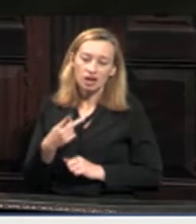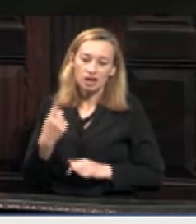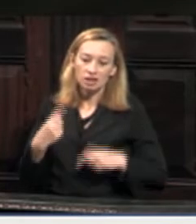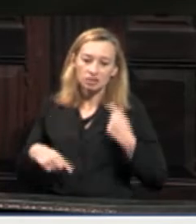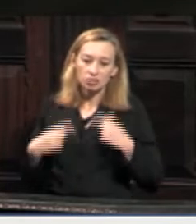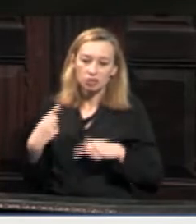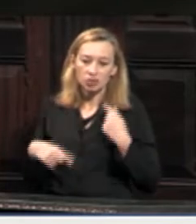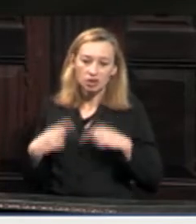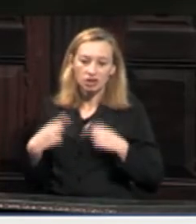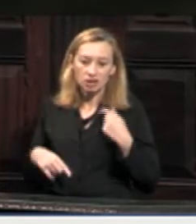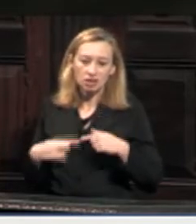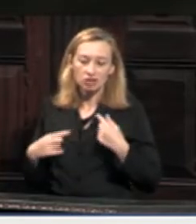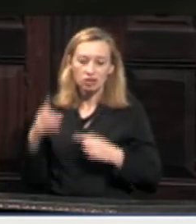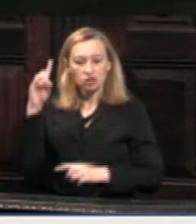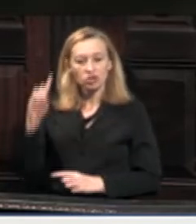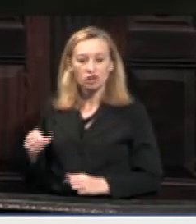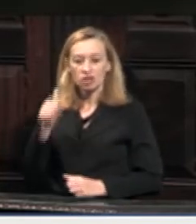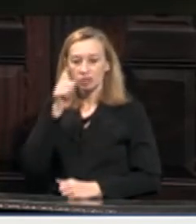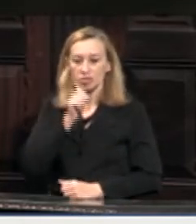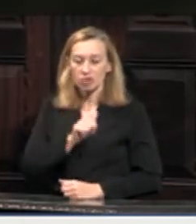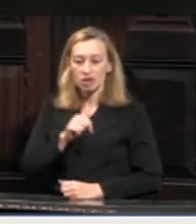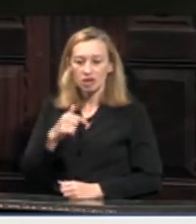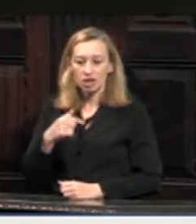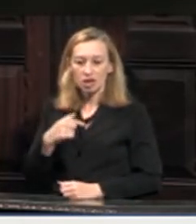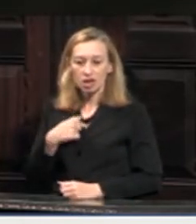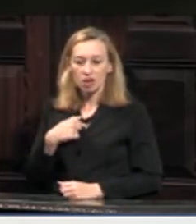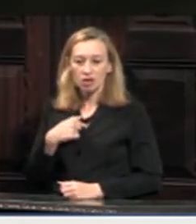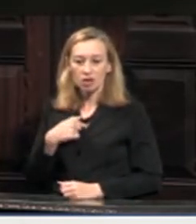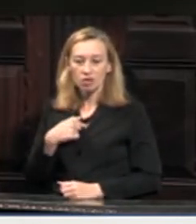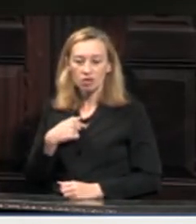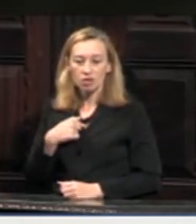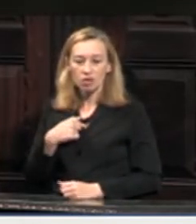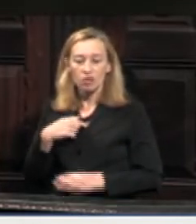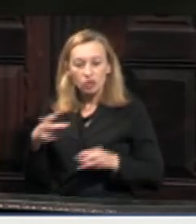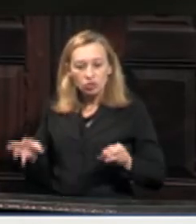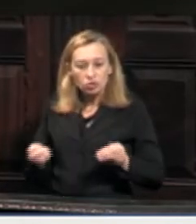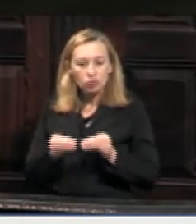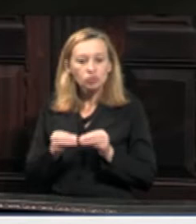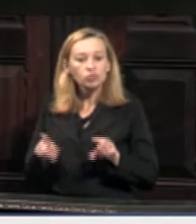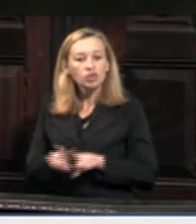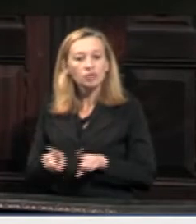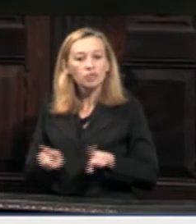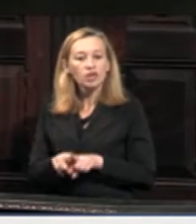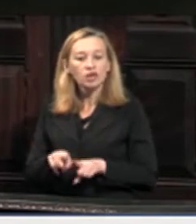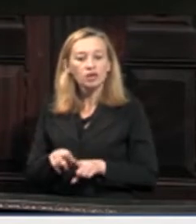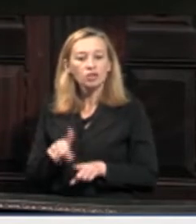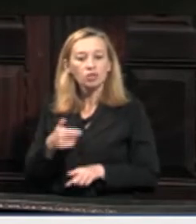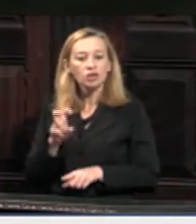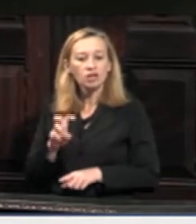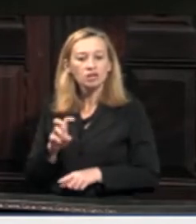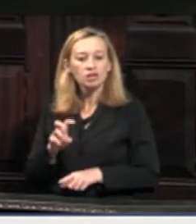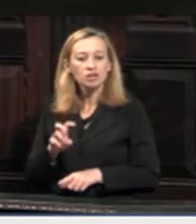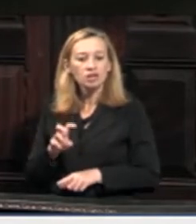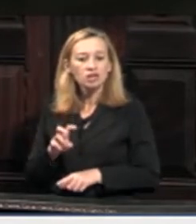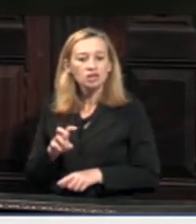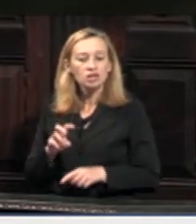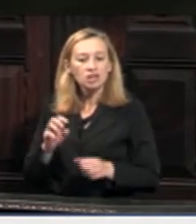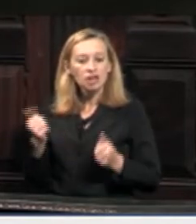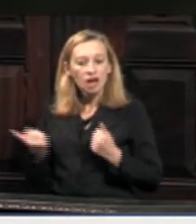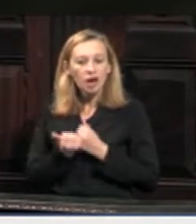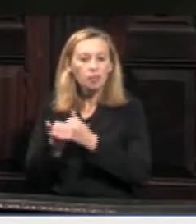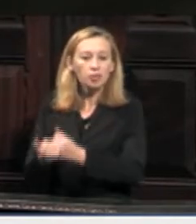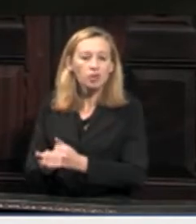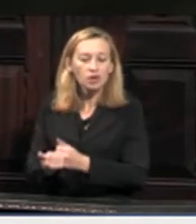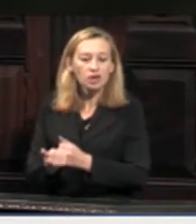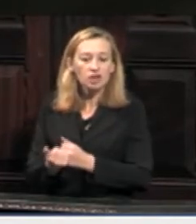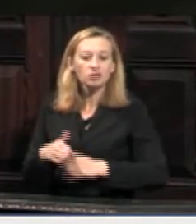de empoderamento da mulher, eu acrescento o inciso 15, que seria o seguinte: apoiar as